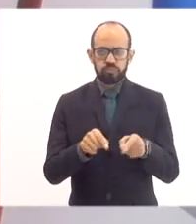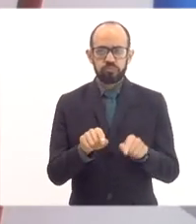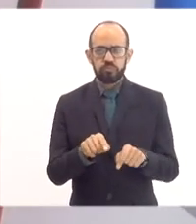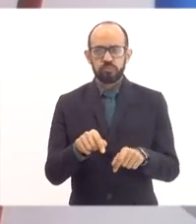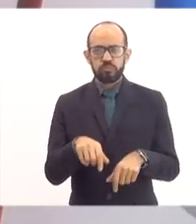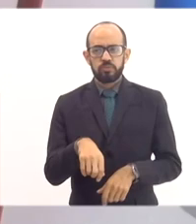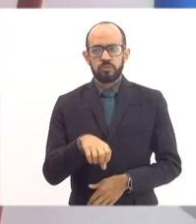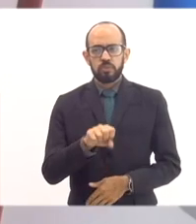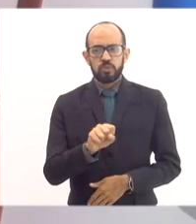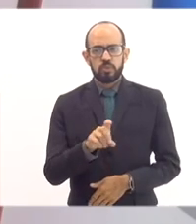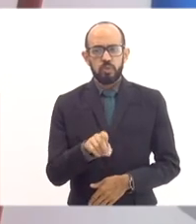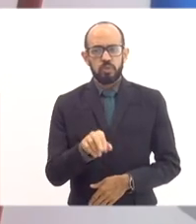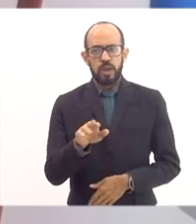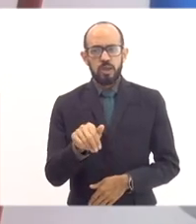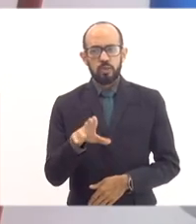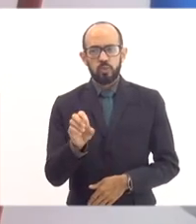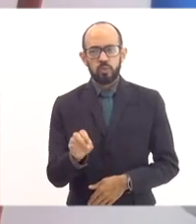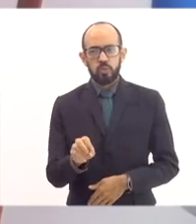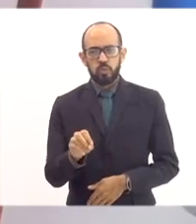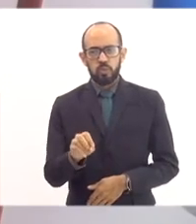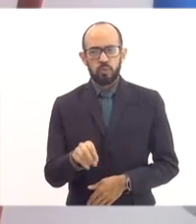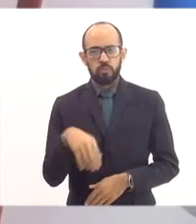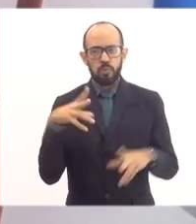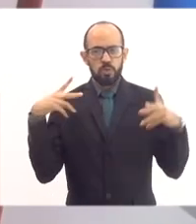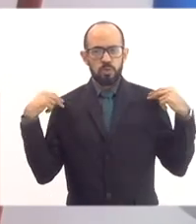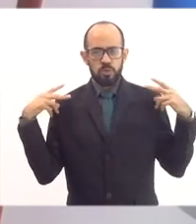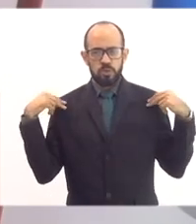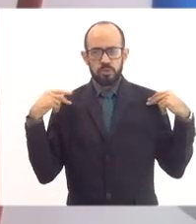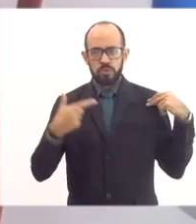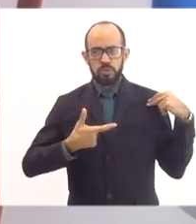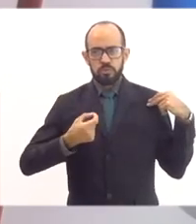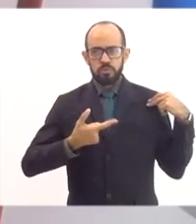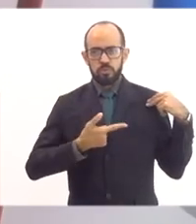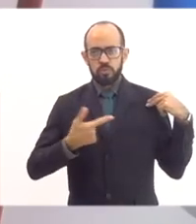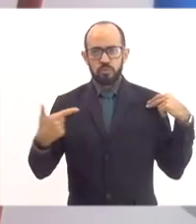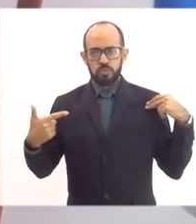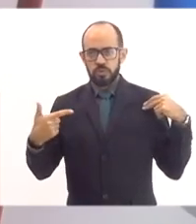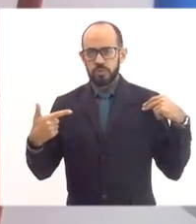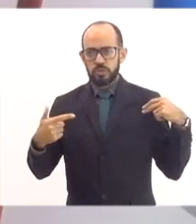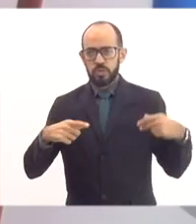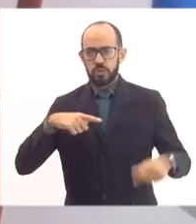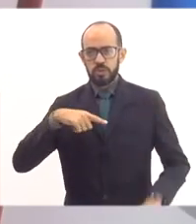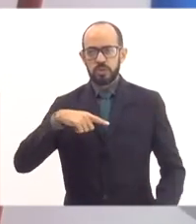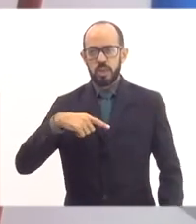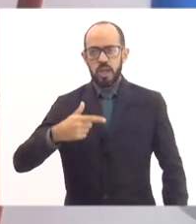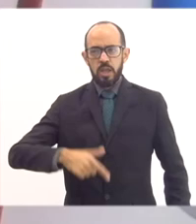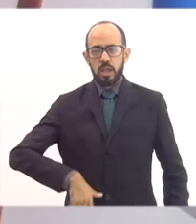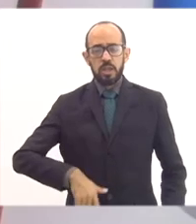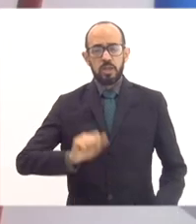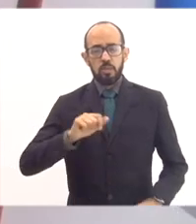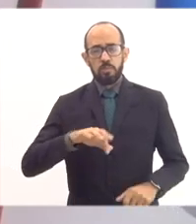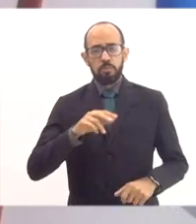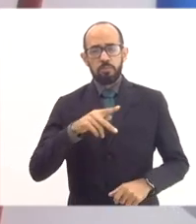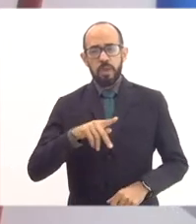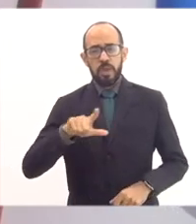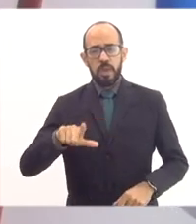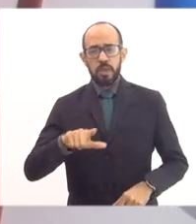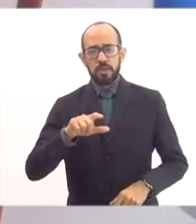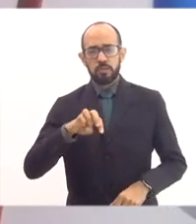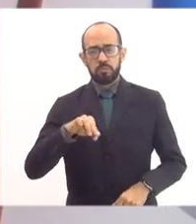Soldado motorista do ano de 2002, existe um PL de autoria do deputado Marcos Miller, que é o